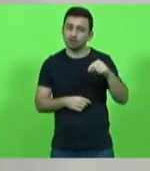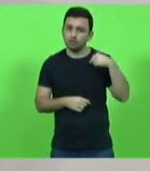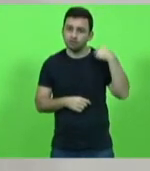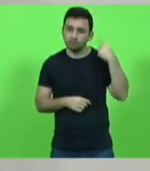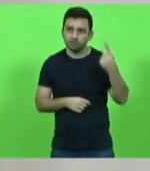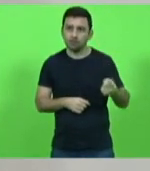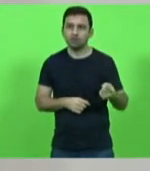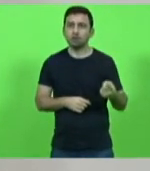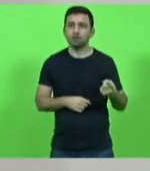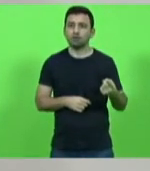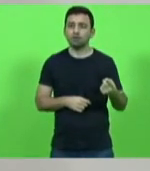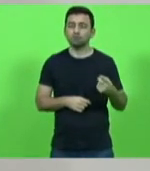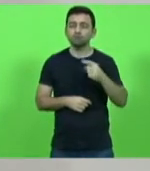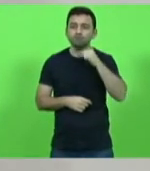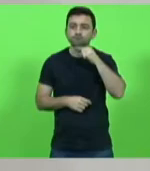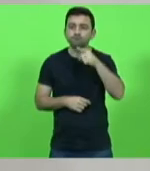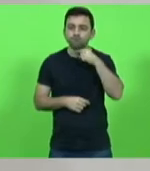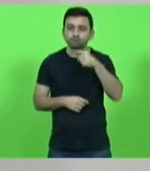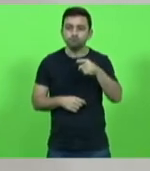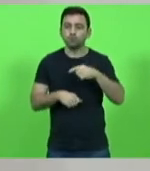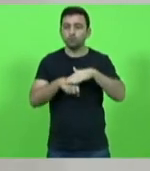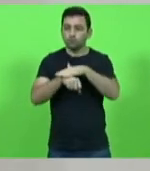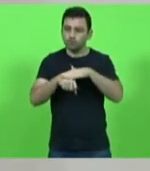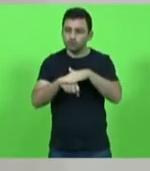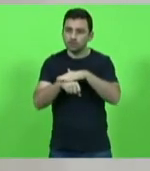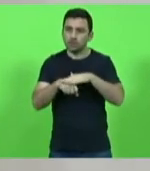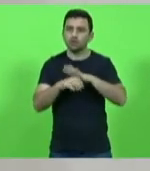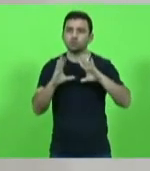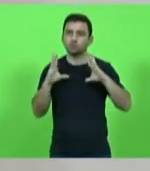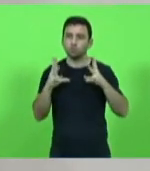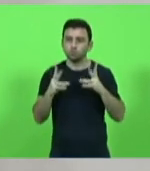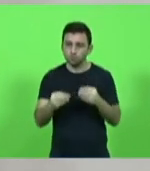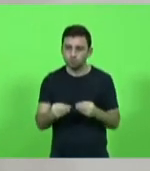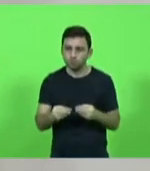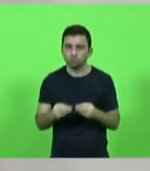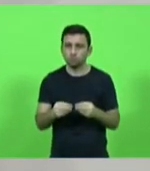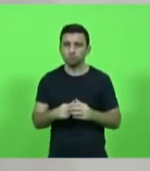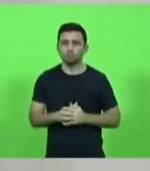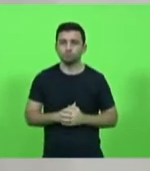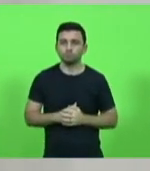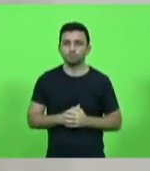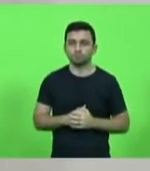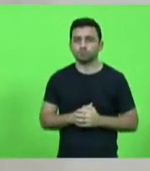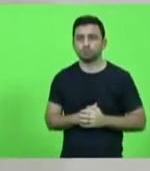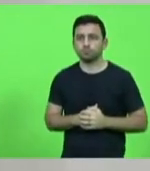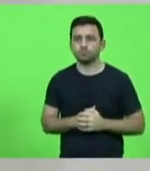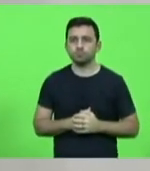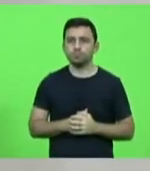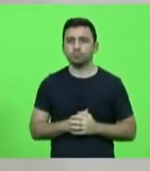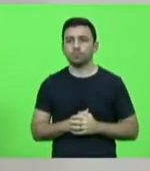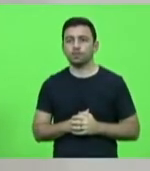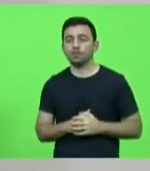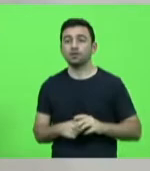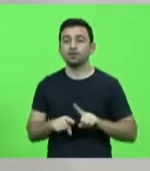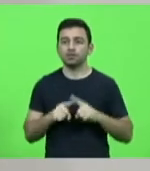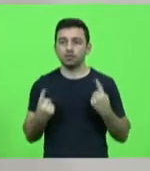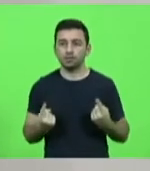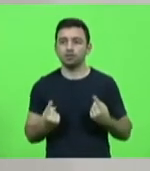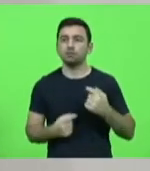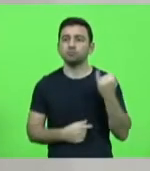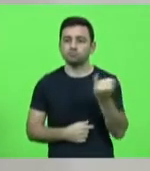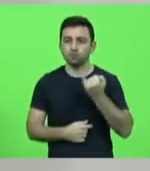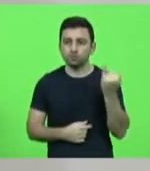não conseguiu conversar com todo o segmento. Então, é importante resolver, mas